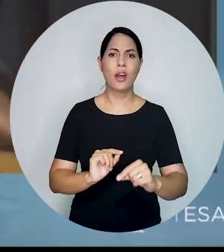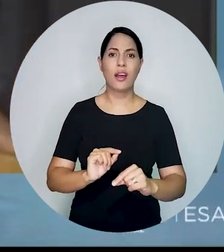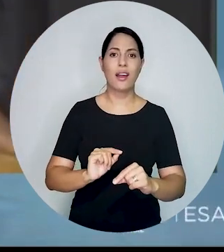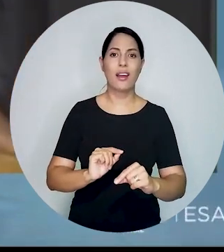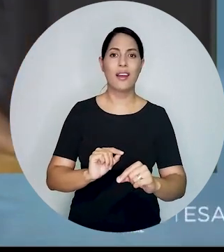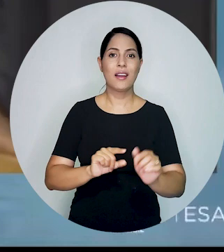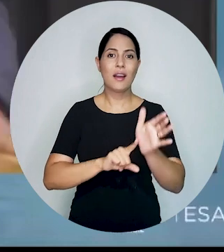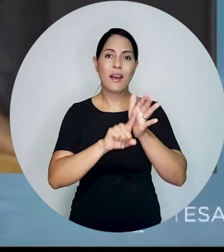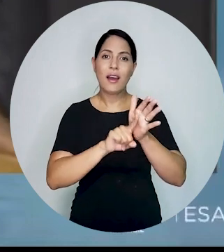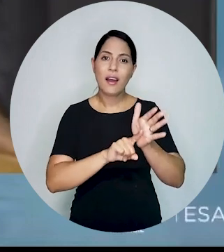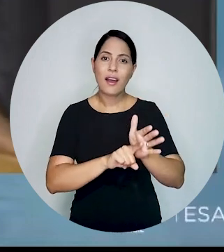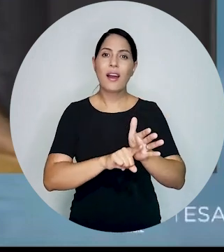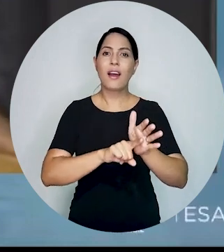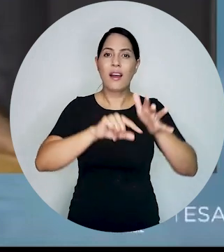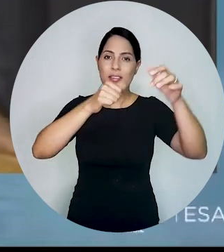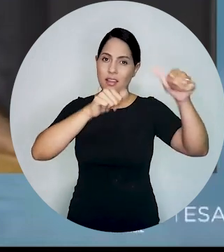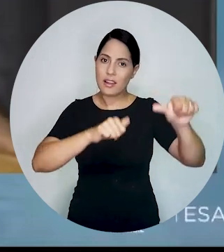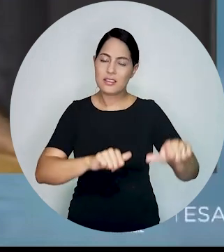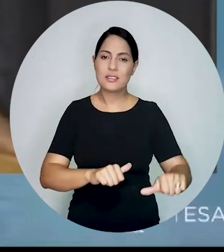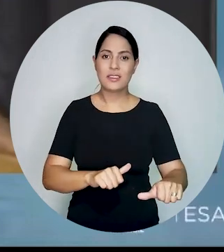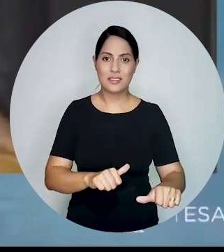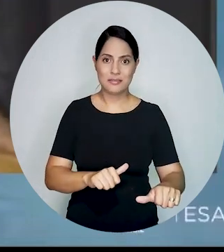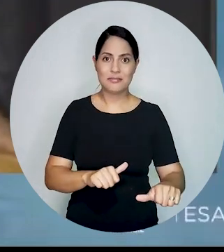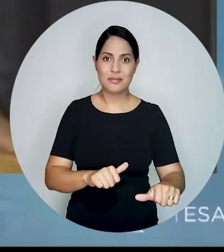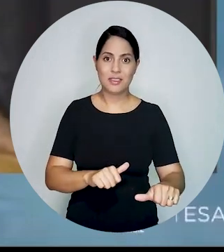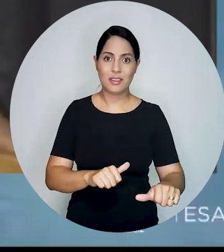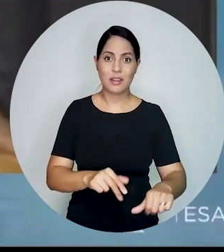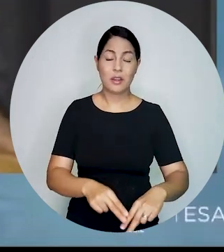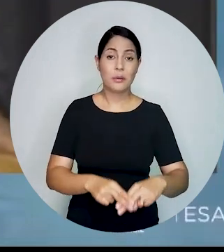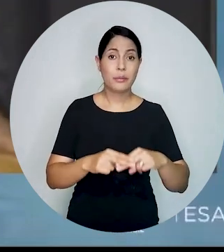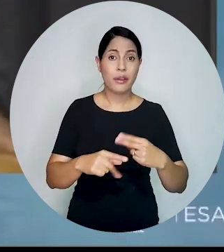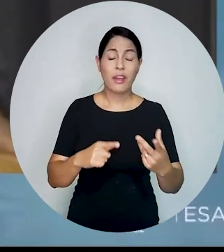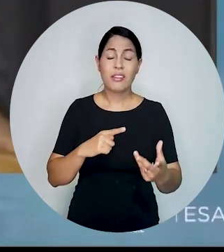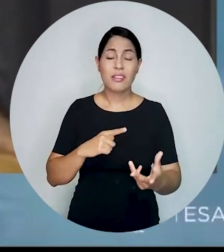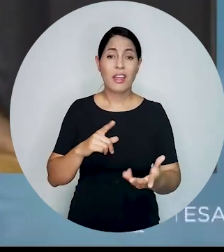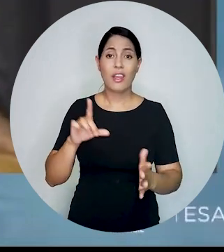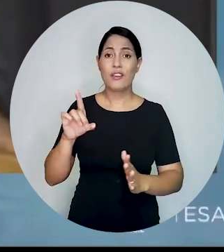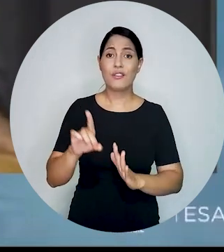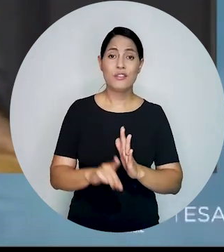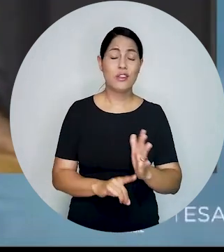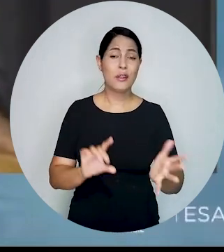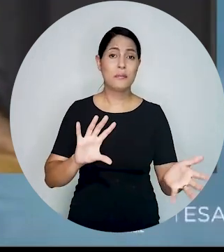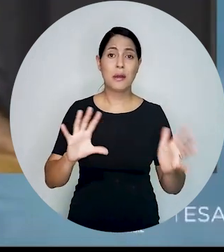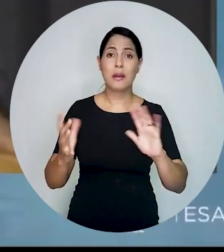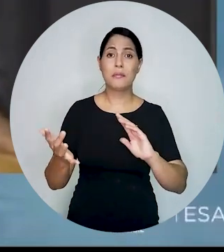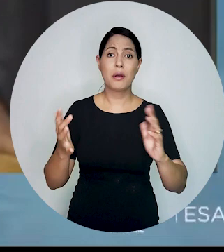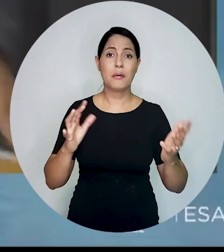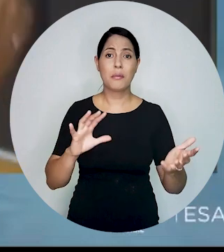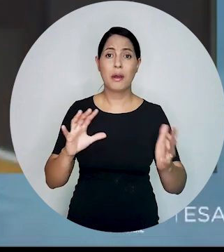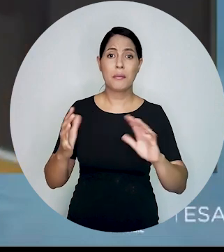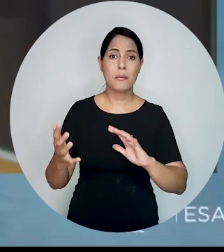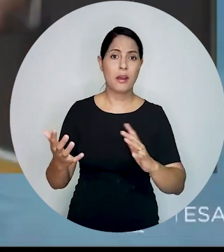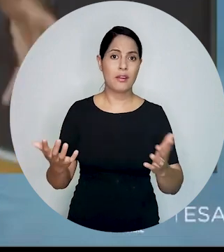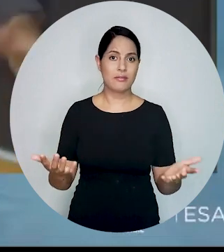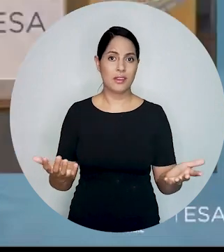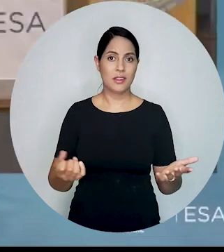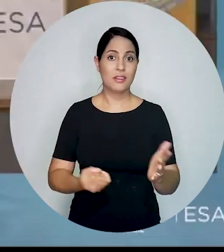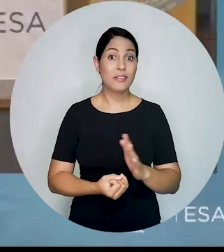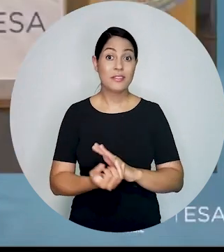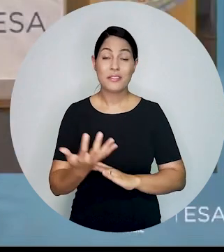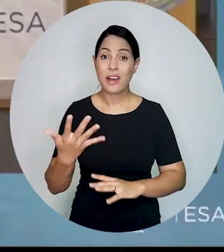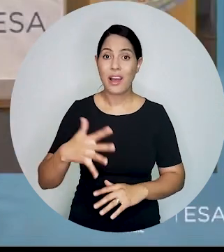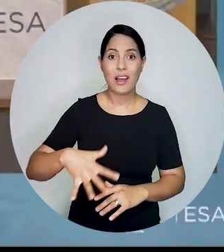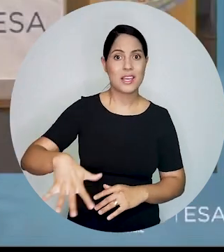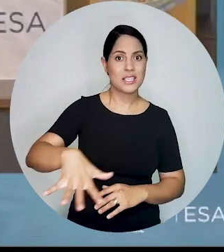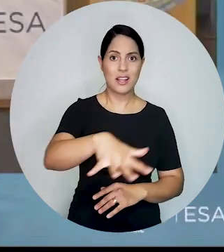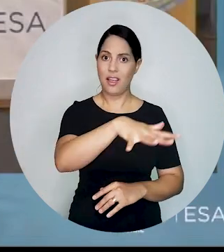nosso país, analisando, não é, as projeções dessas inovações no direito, não é,